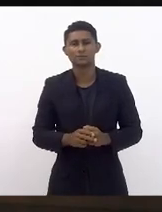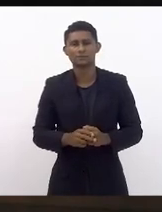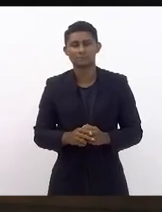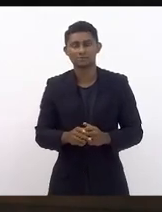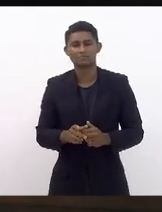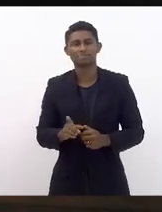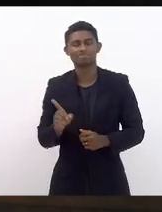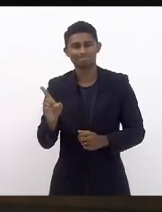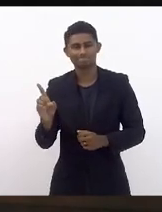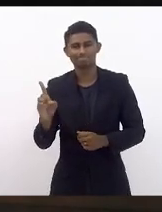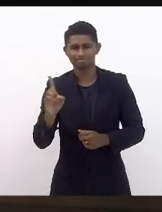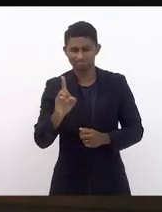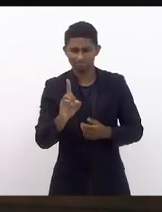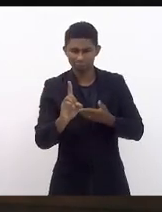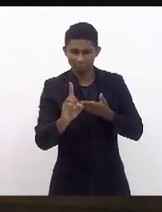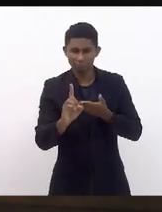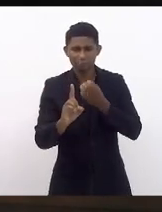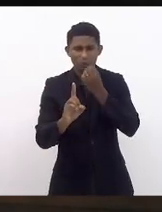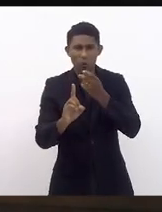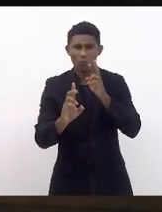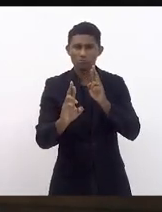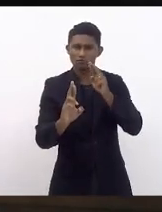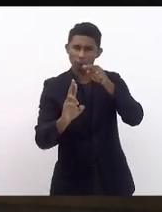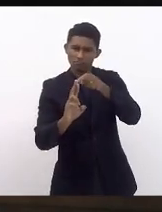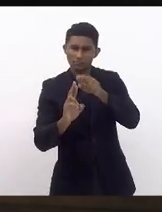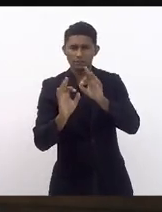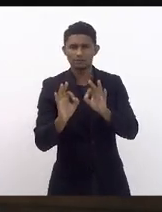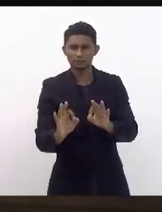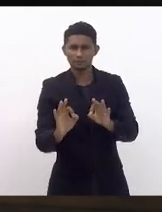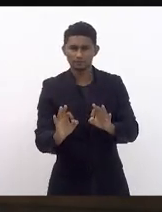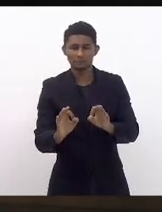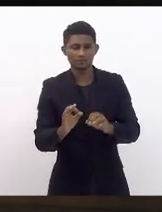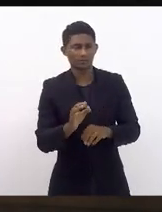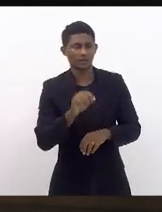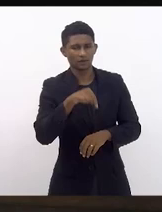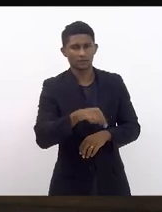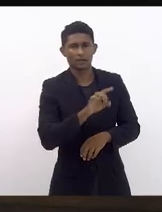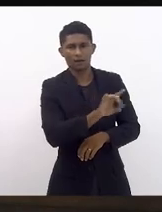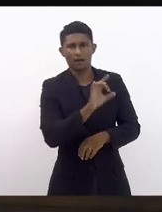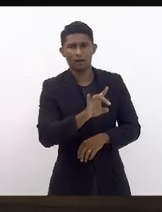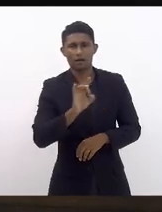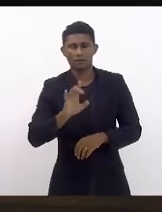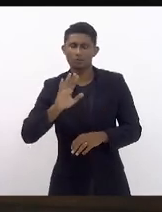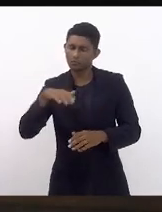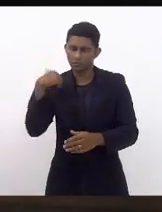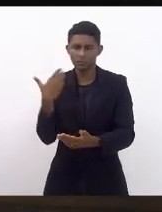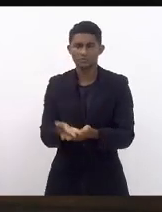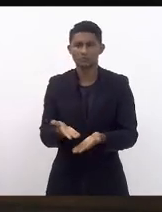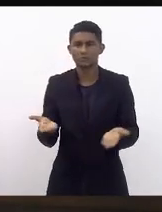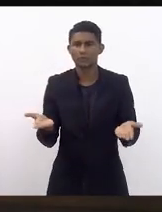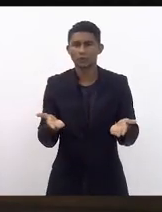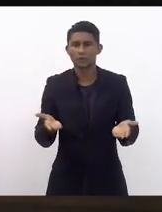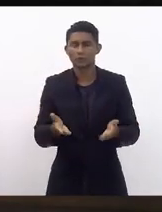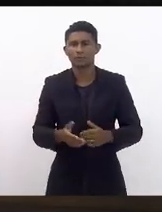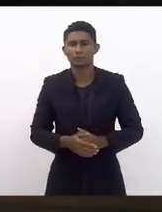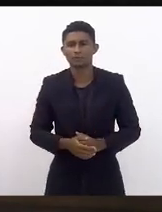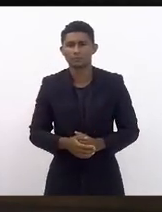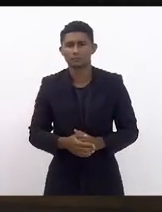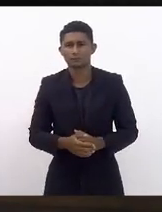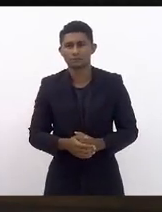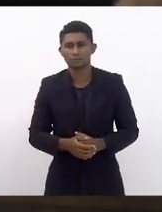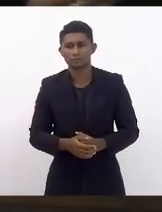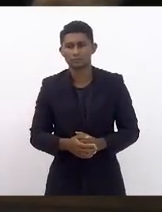marcas que são referenciais para cada um de nós até os dias de hoje. Há